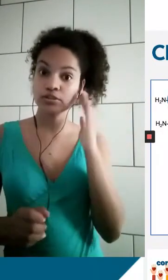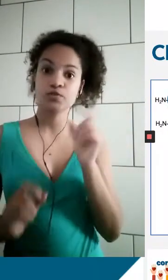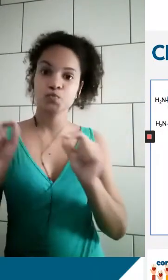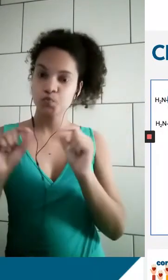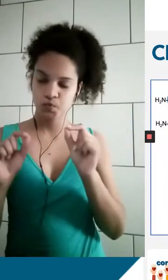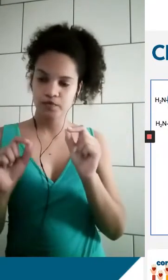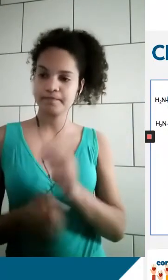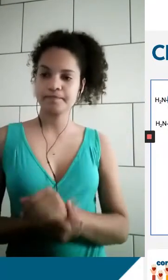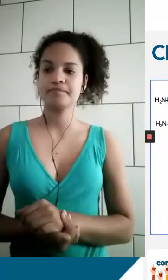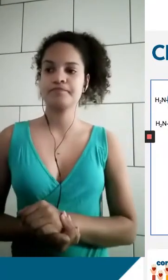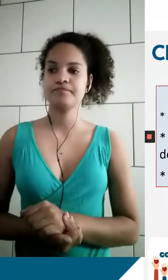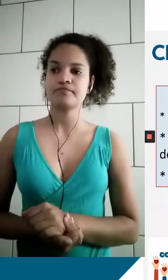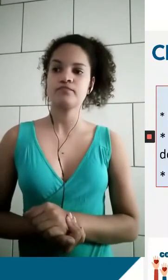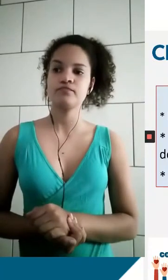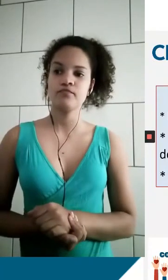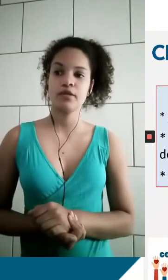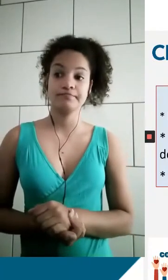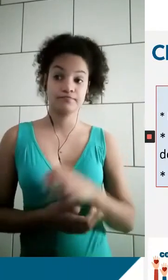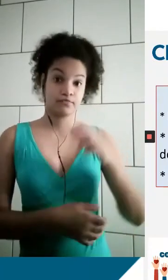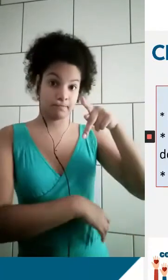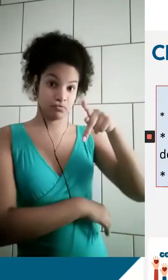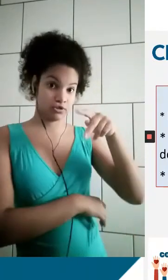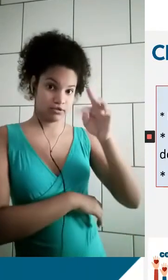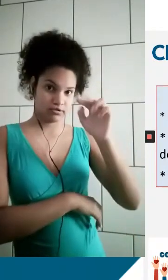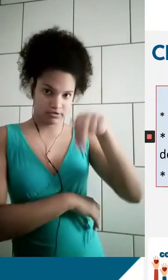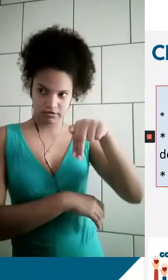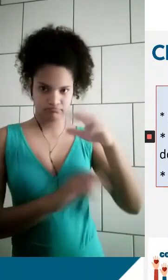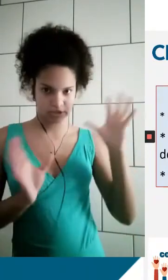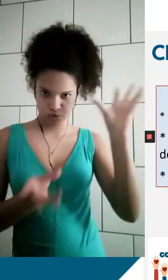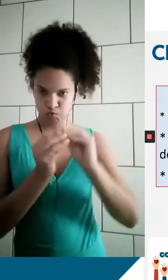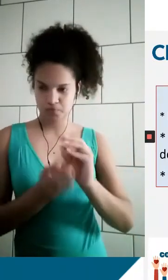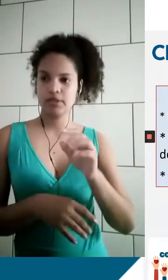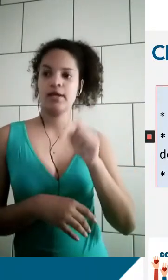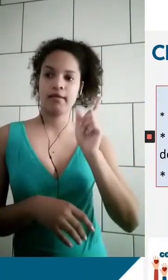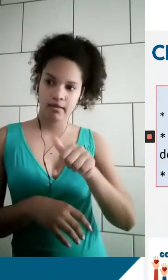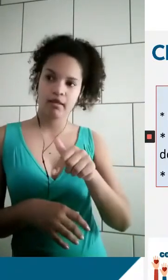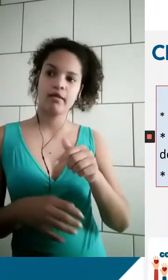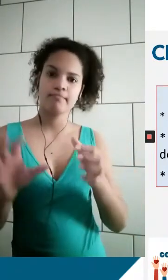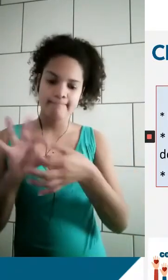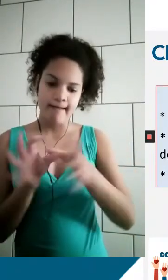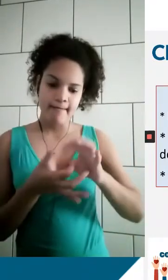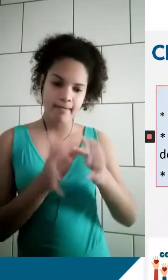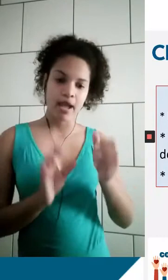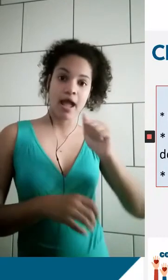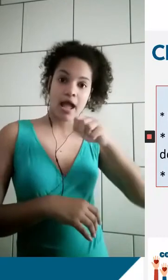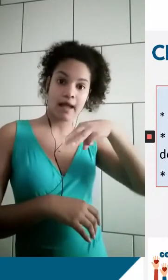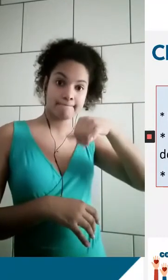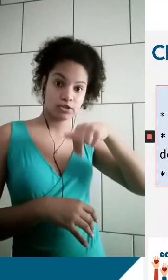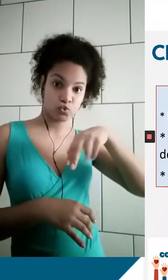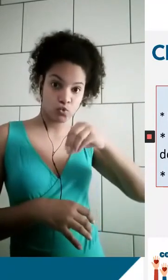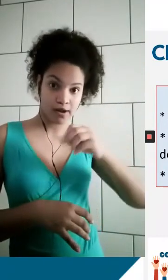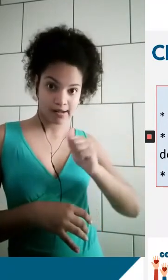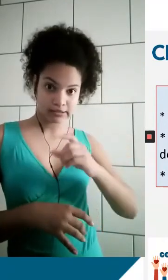descobrir o seguinte, que as proteínas, como um resumo, são polímeros de aminoácidos, ou seja, são encadeamento